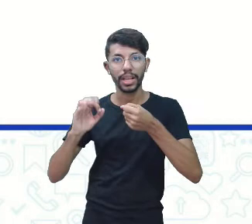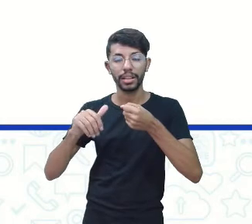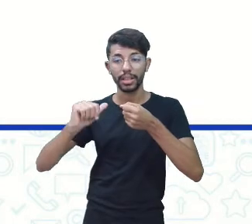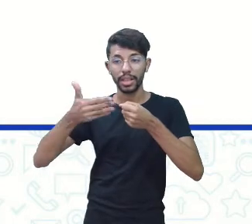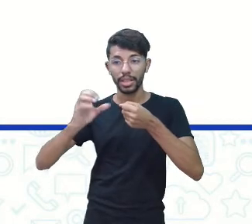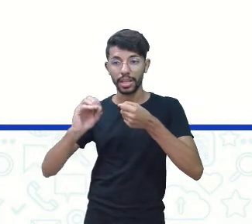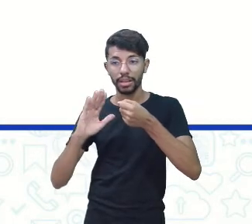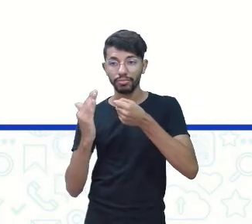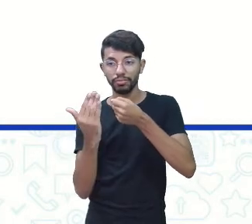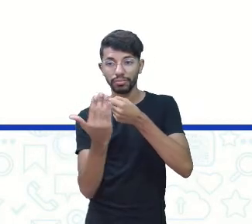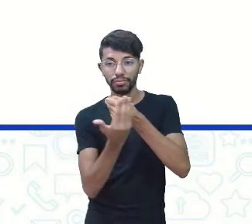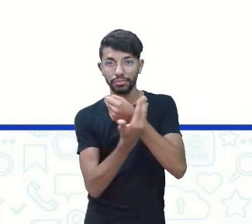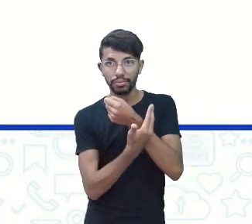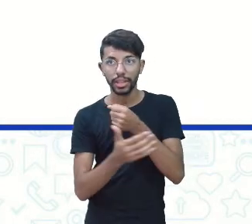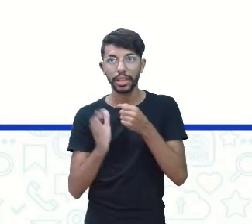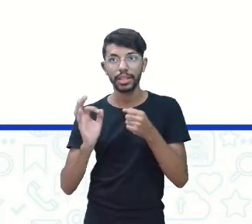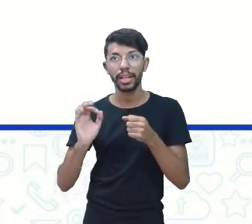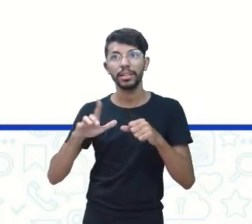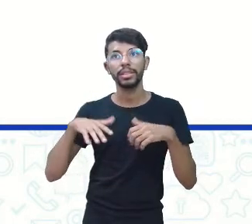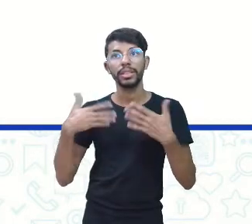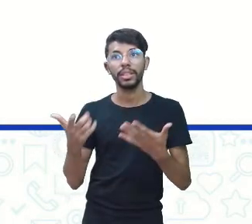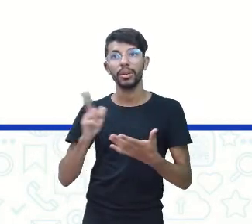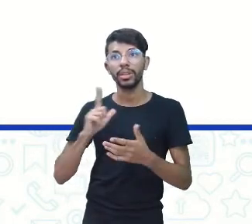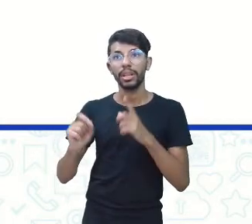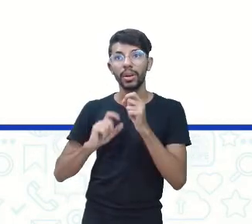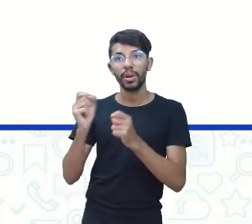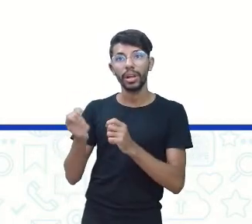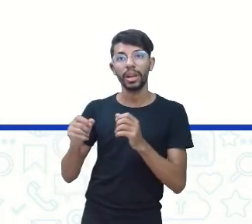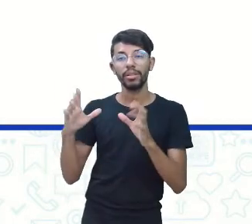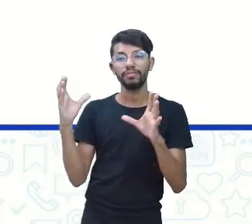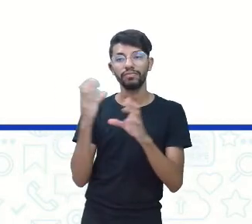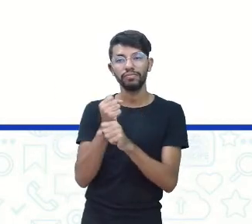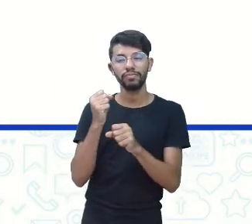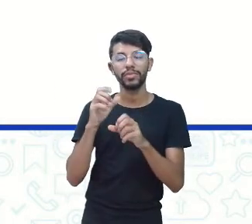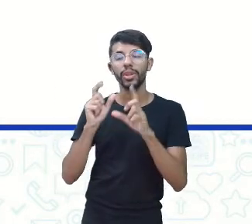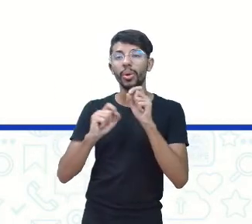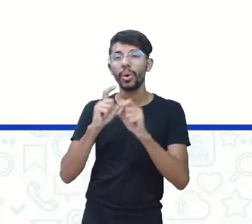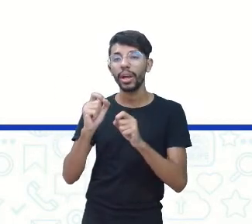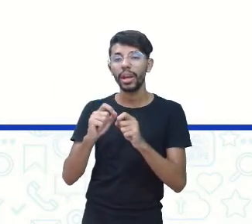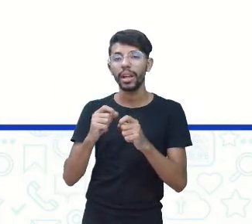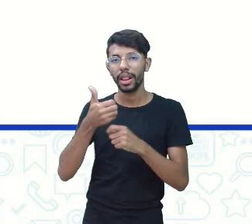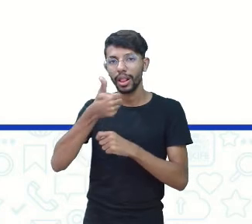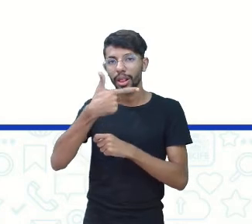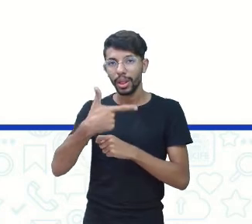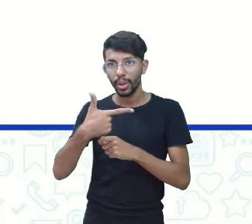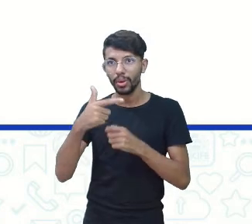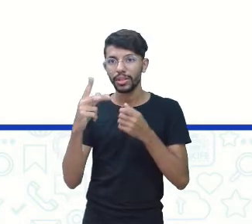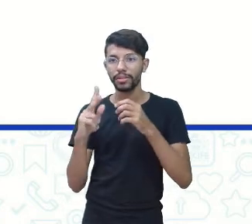gente tem um total de 12 faces, tá bom? Mas a gente vai ver essa relação mais na frente. Olha que legal.